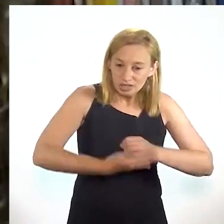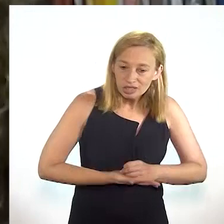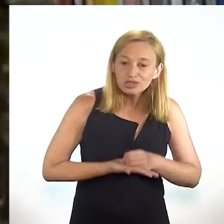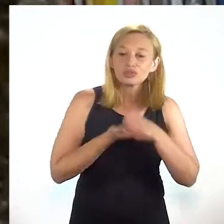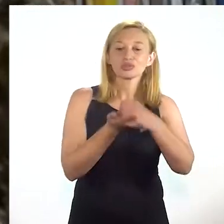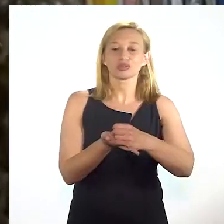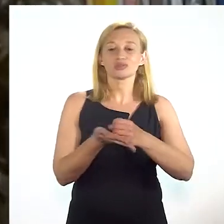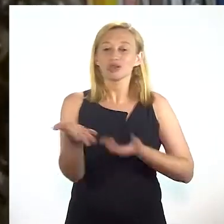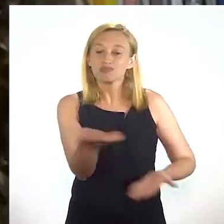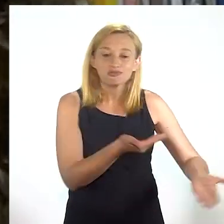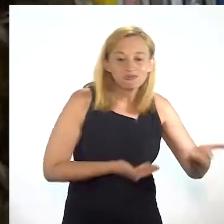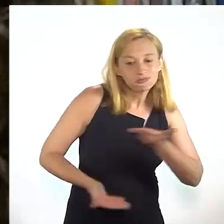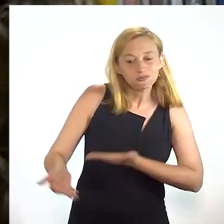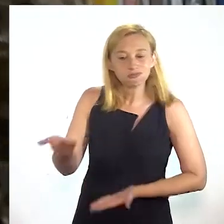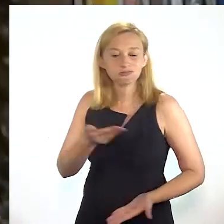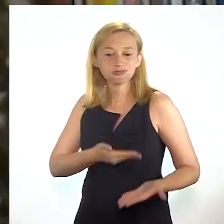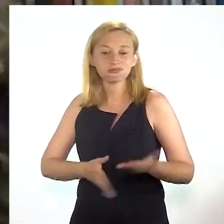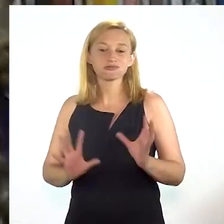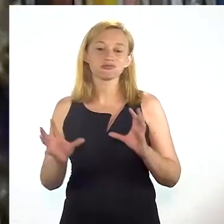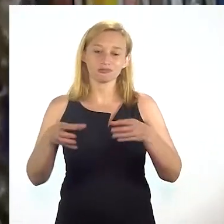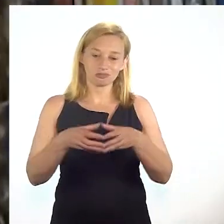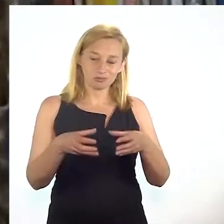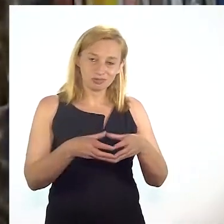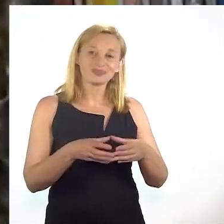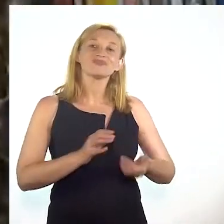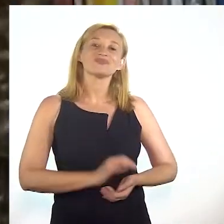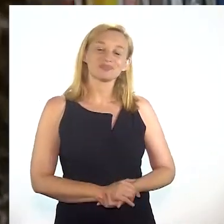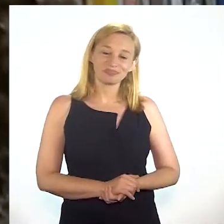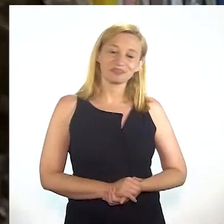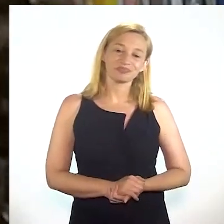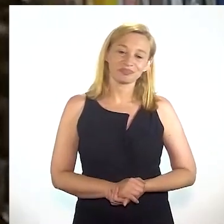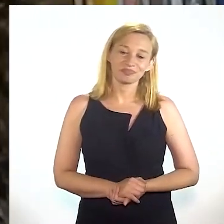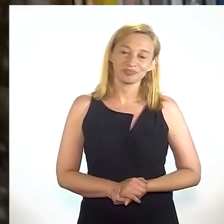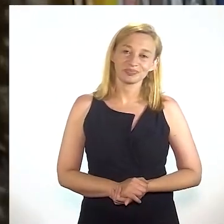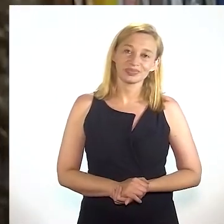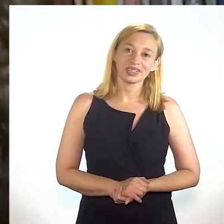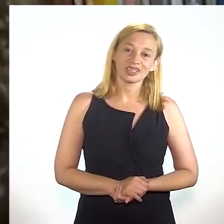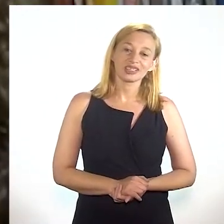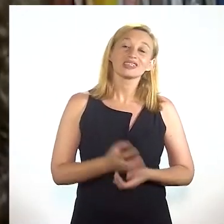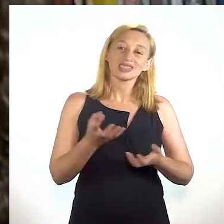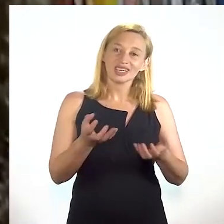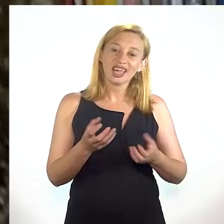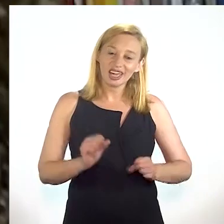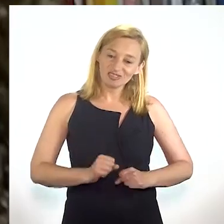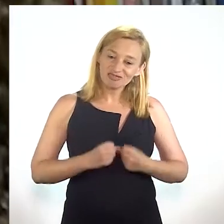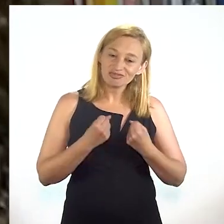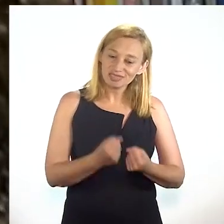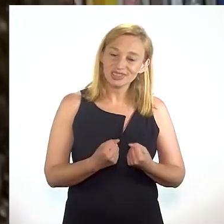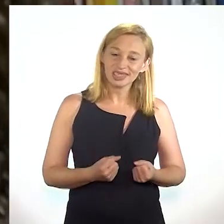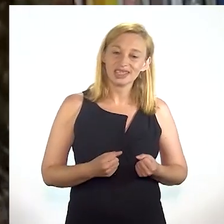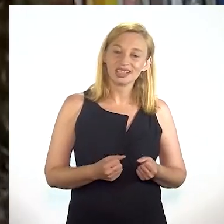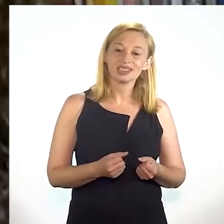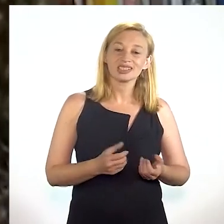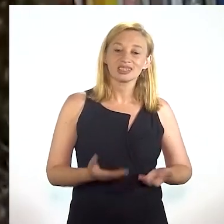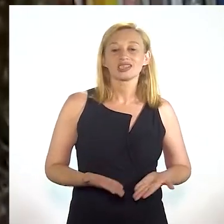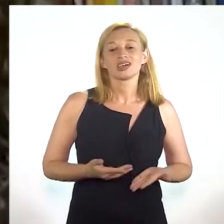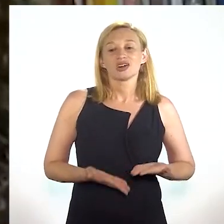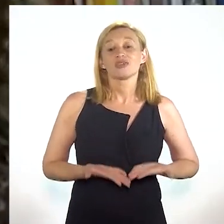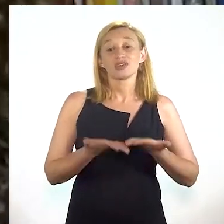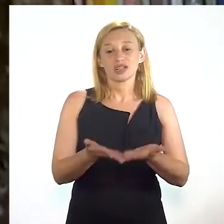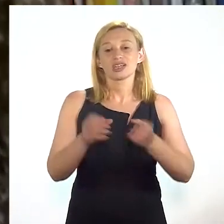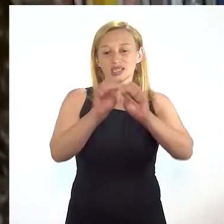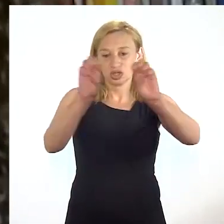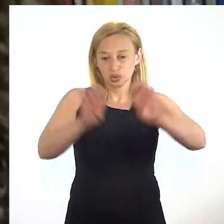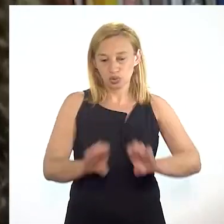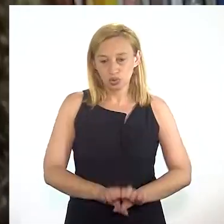gente, ele é sustentável, ele é compartilhável, ele é colaborativo, ele é coletivo, e isso a gente quer reforçar oferecendo